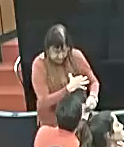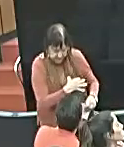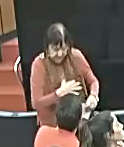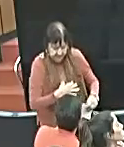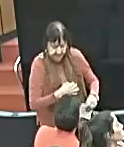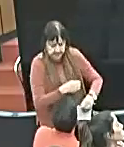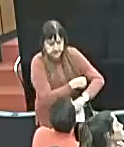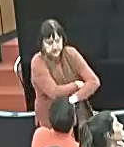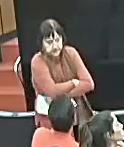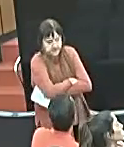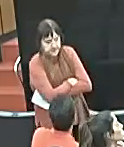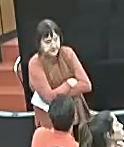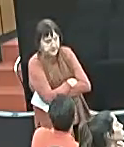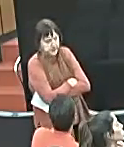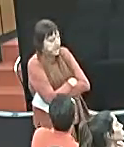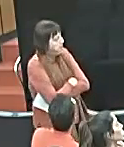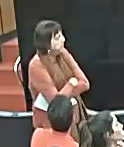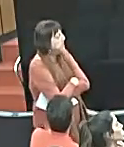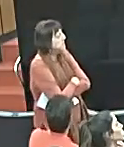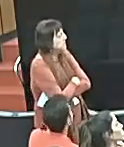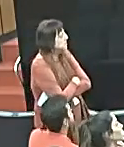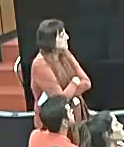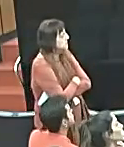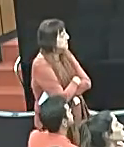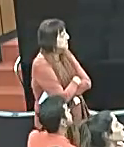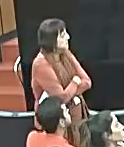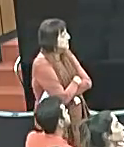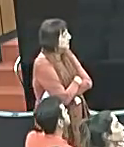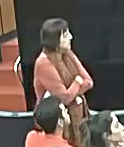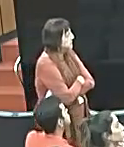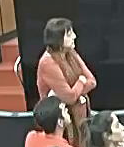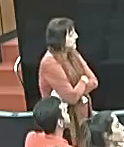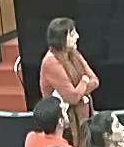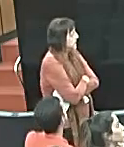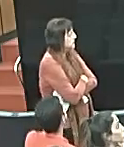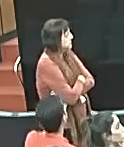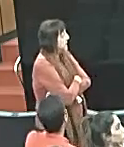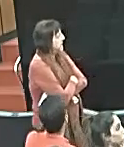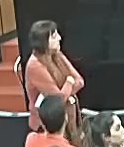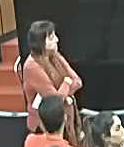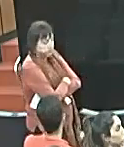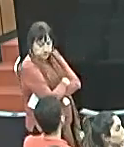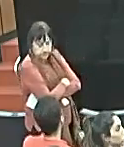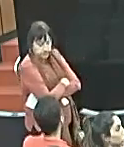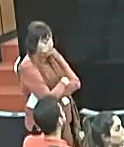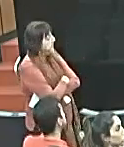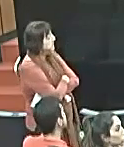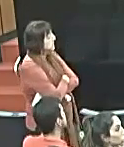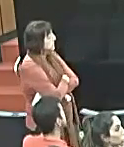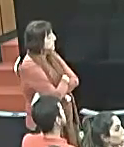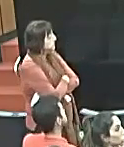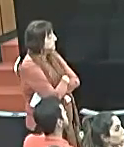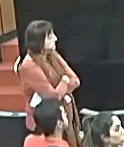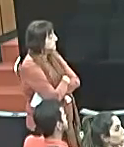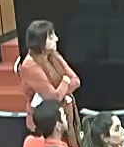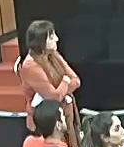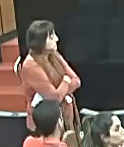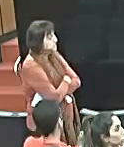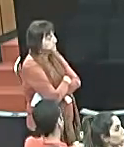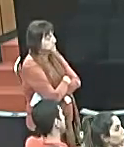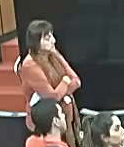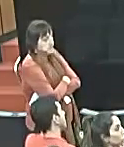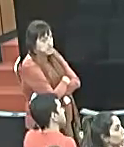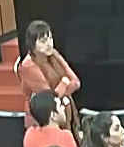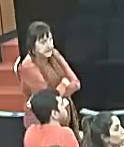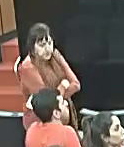presidência convida a tomar assento à mesa de trabalho senhor alex batista gomes presidente do sindicato dos servidores públicos do